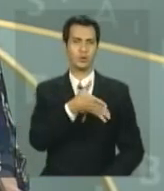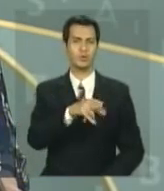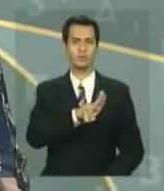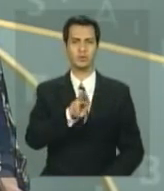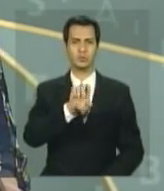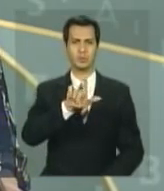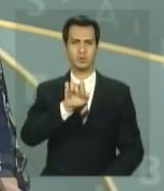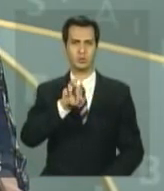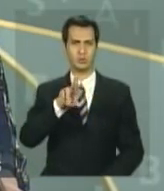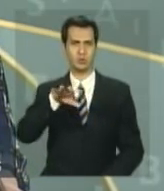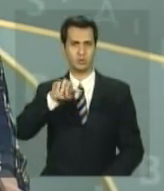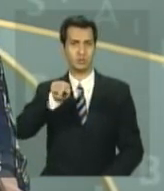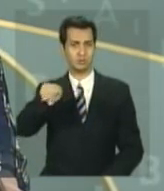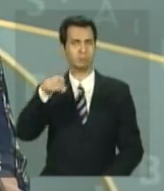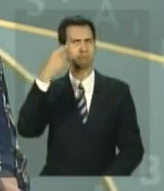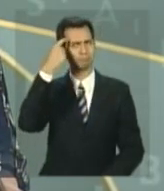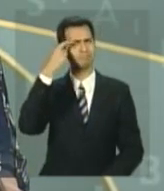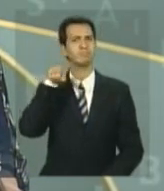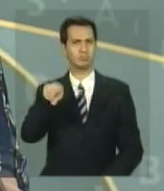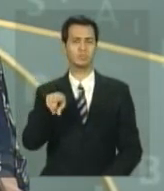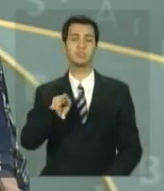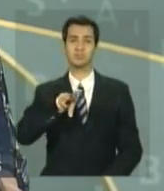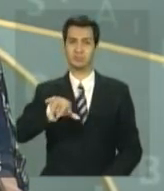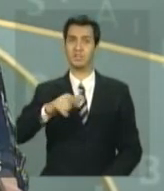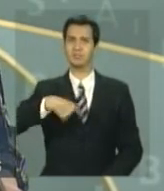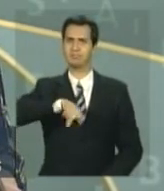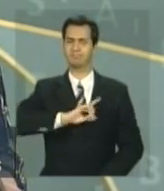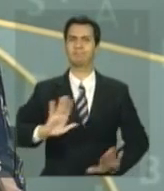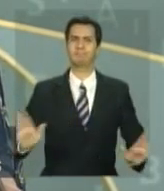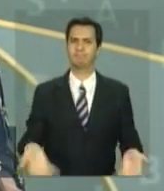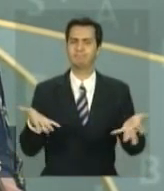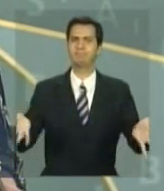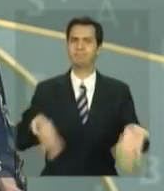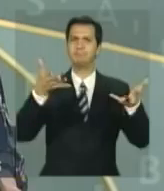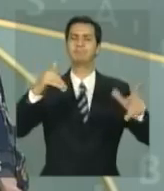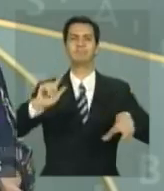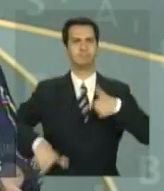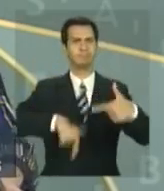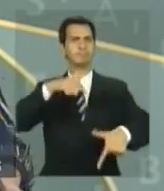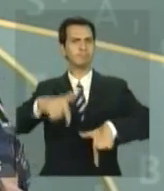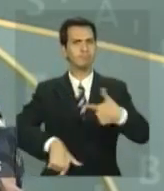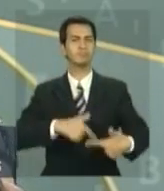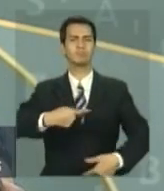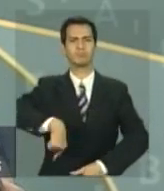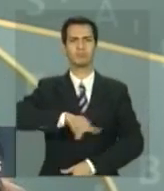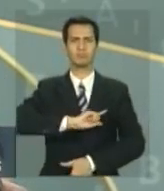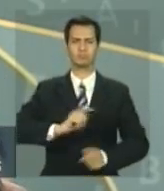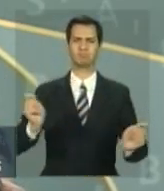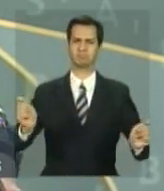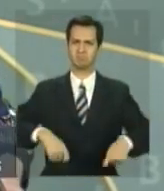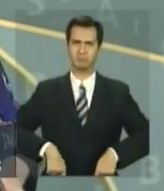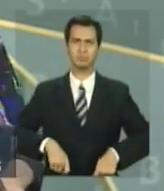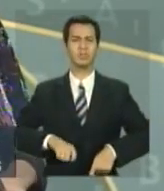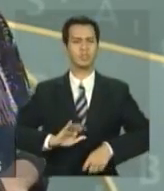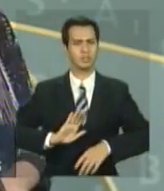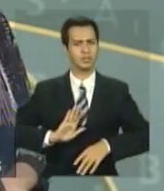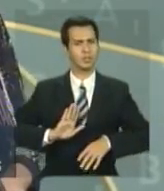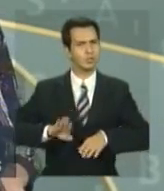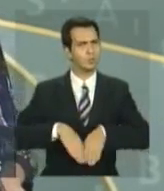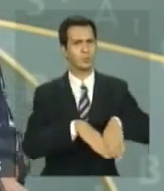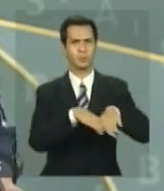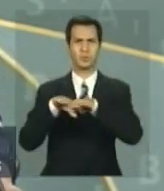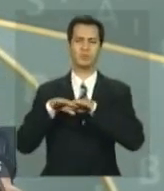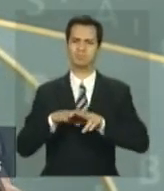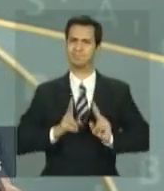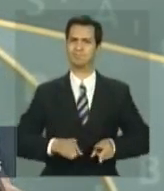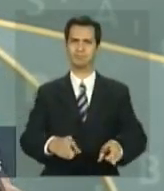ainda maior para que façamos cada vez mais o que estiver ao nosso alcance para garantir essa